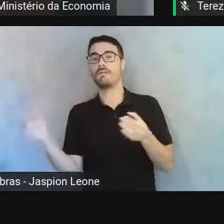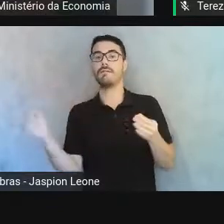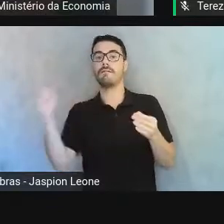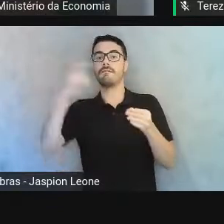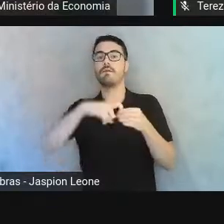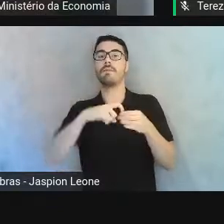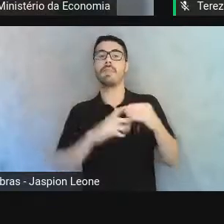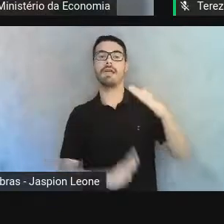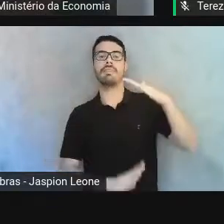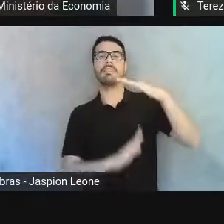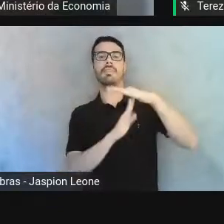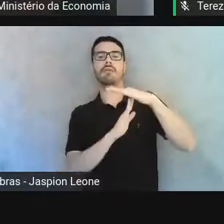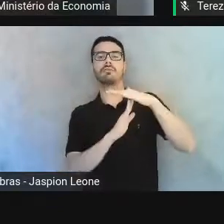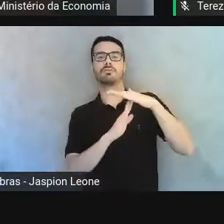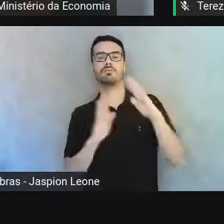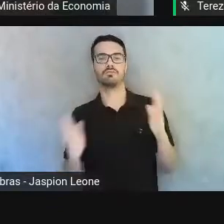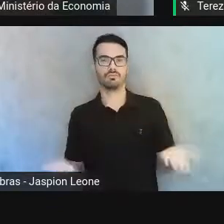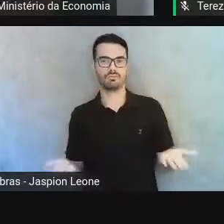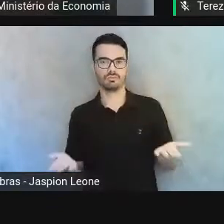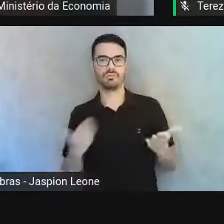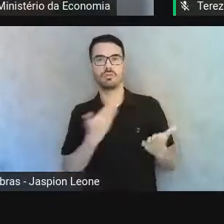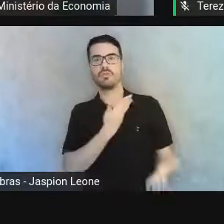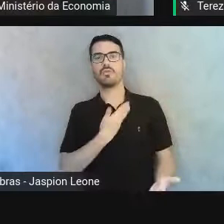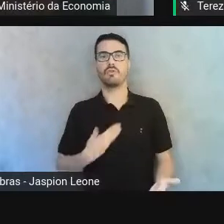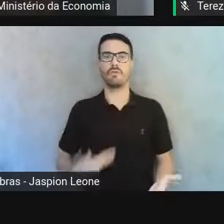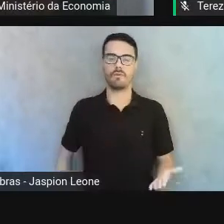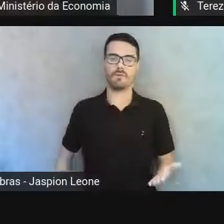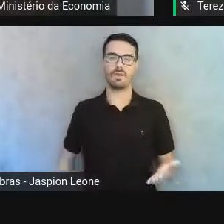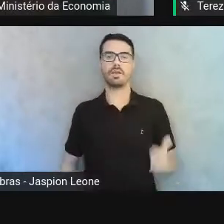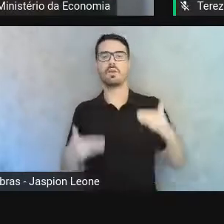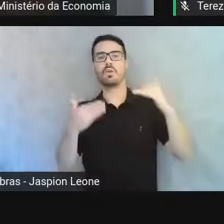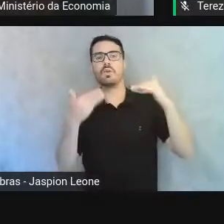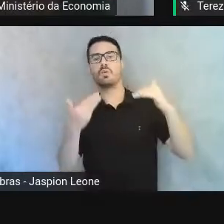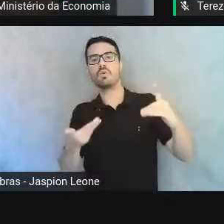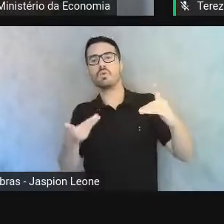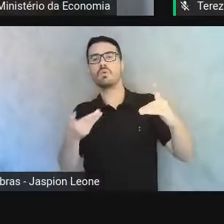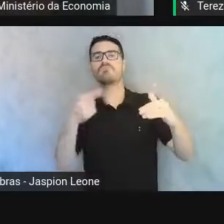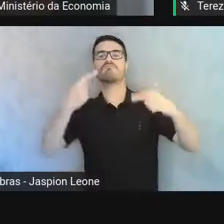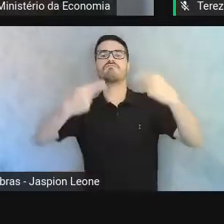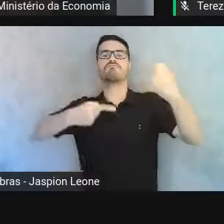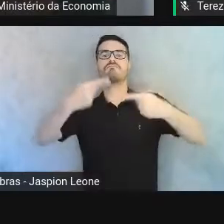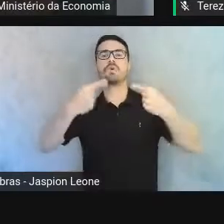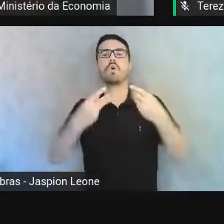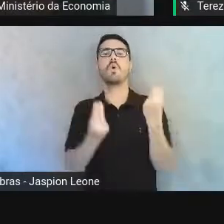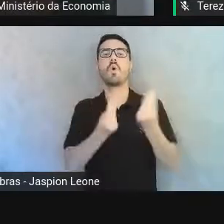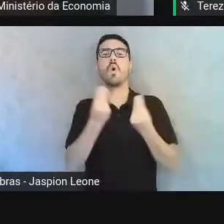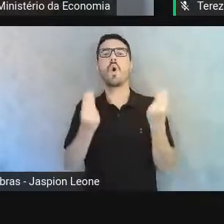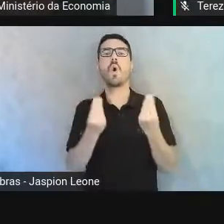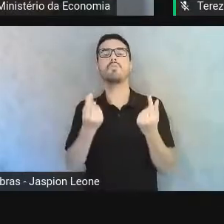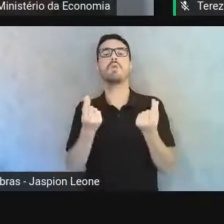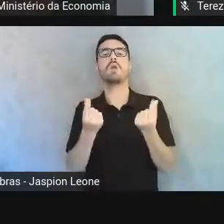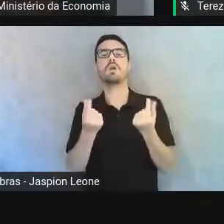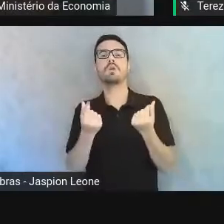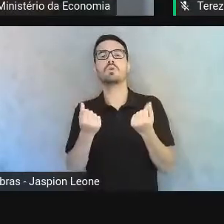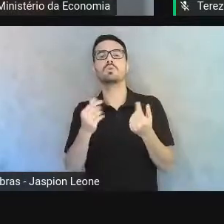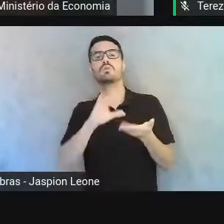teto. Então, o governo e o Congresso, nesse momento, estão discutindo as fontes de recursos, e aí,